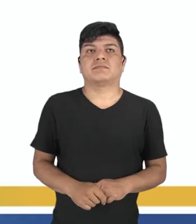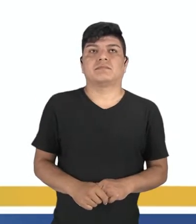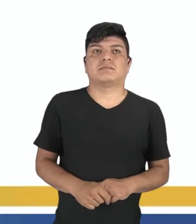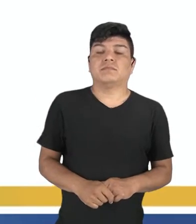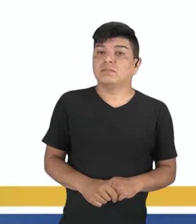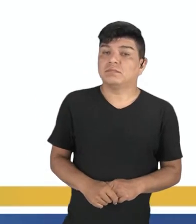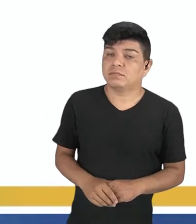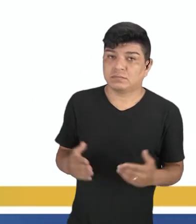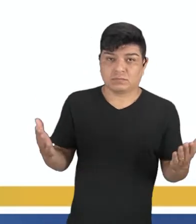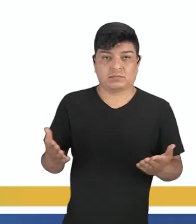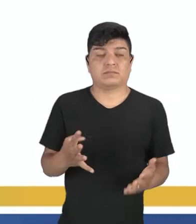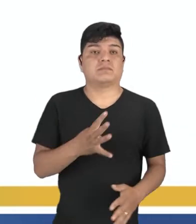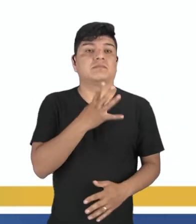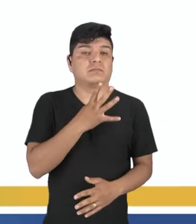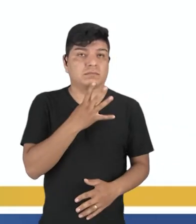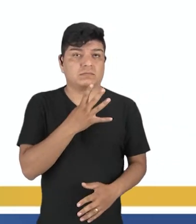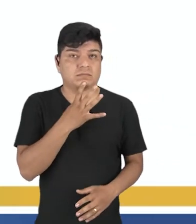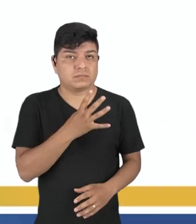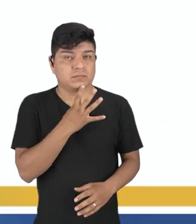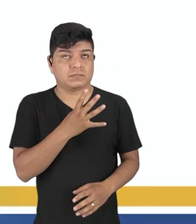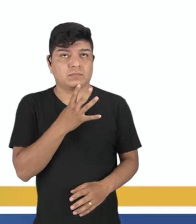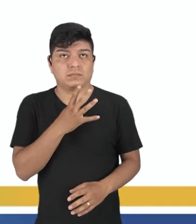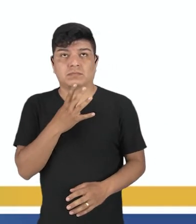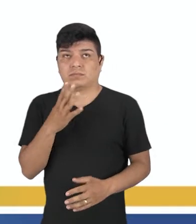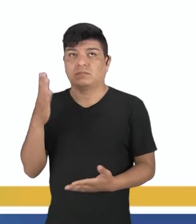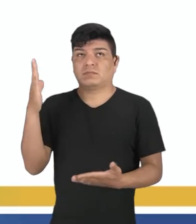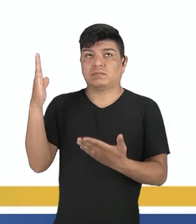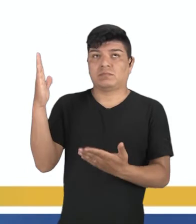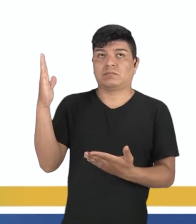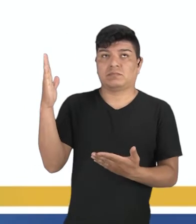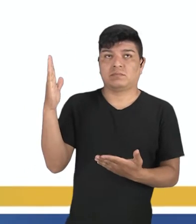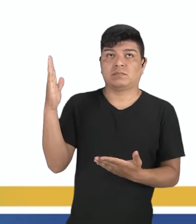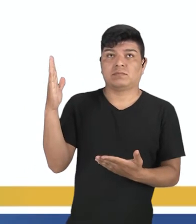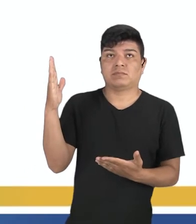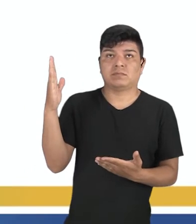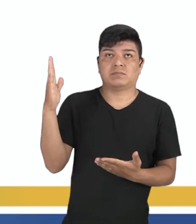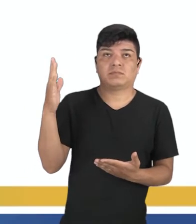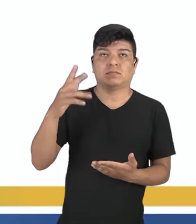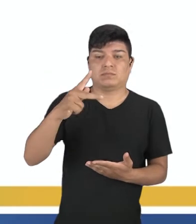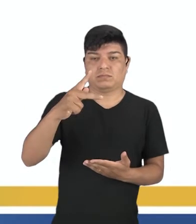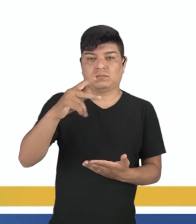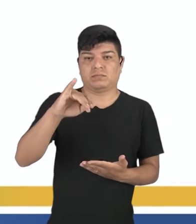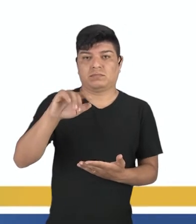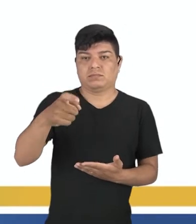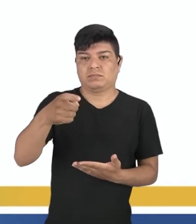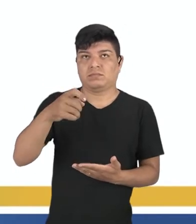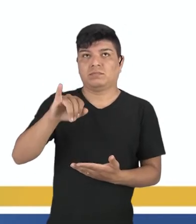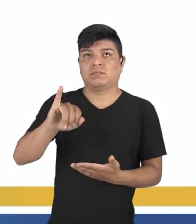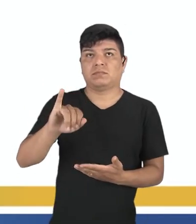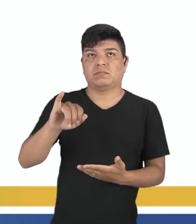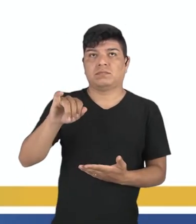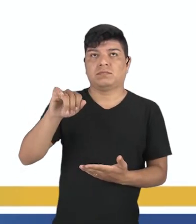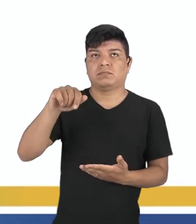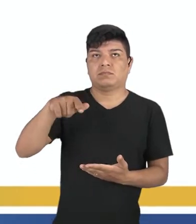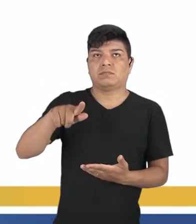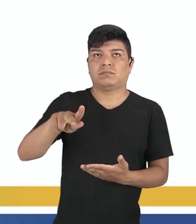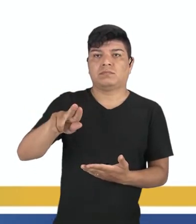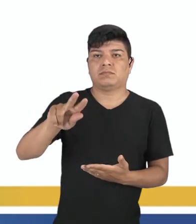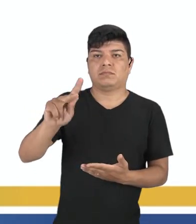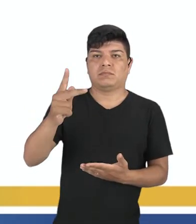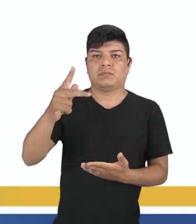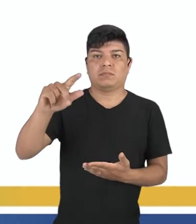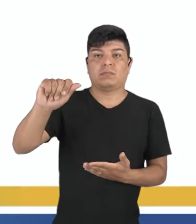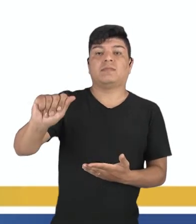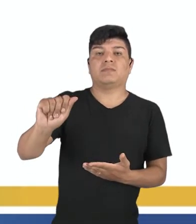Agora nós vamos conhecer um pouco mais, né? Vocês veem aí o Pixinguinha, que é um dos artistas mais célebres dos